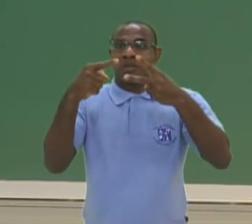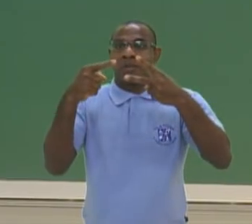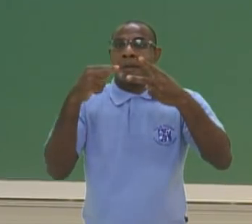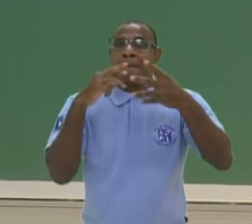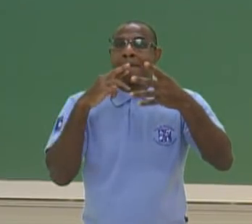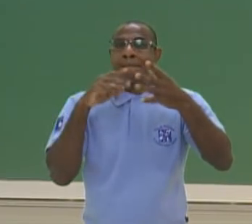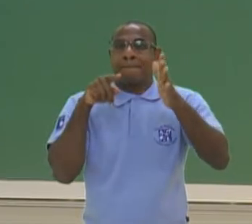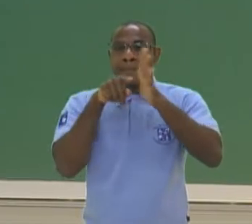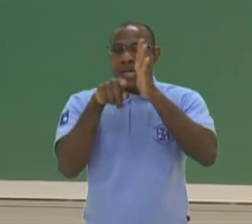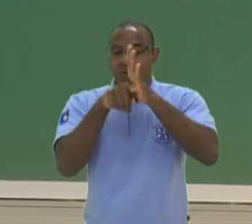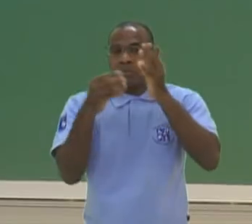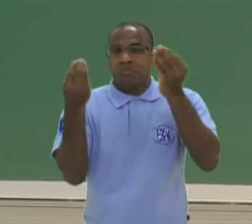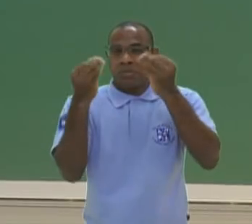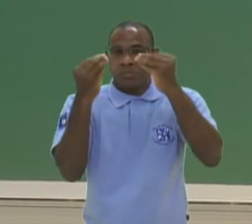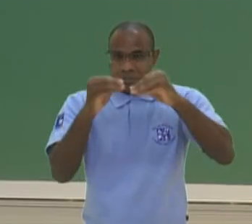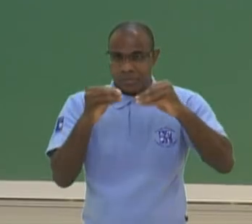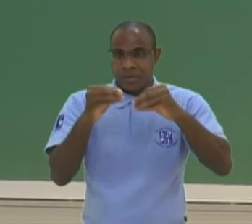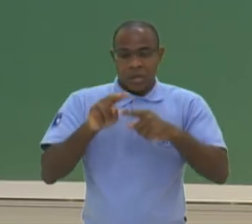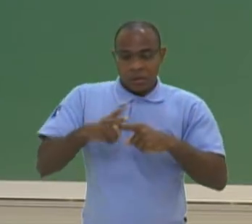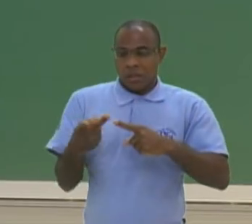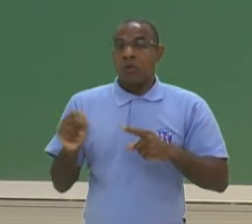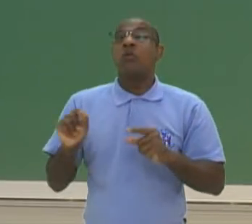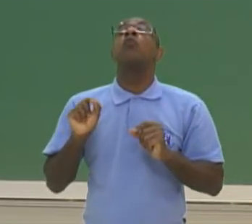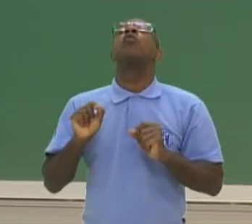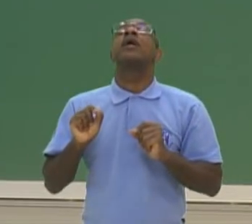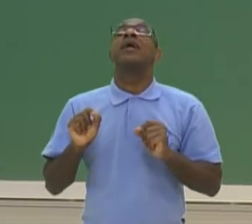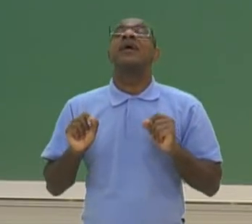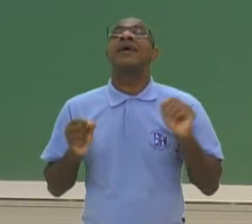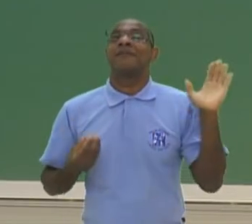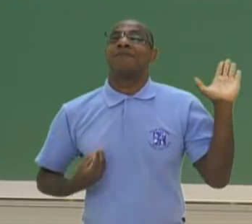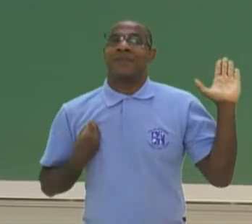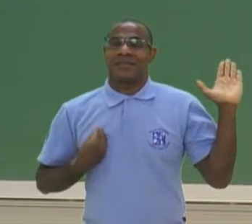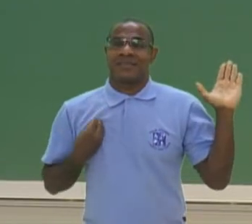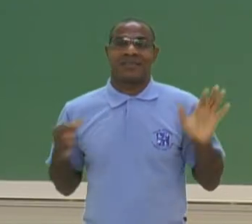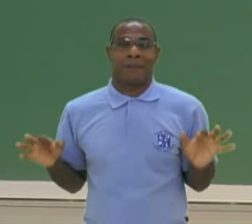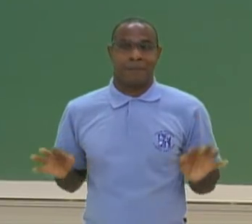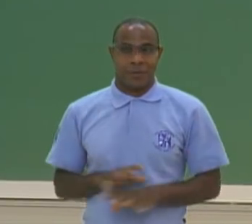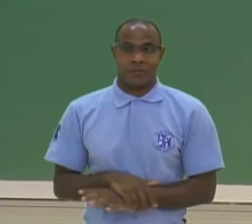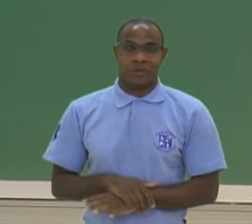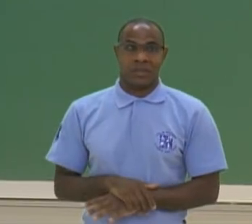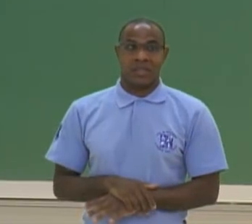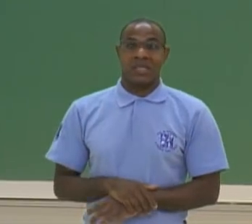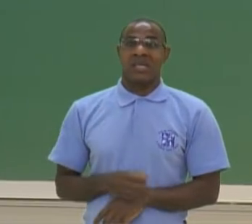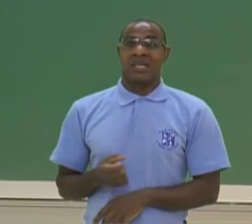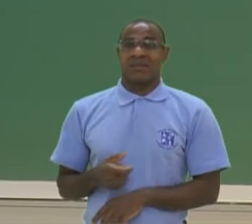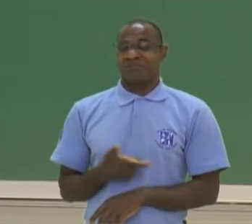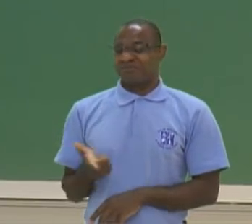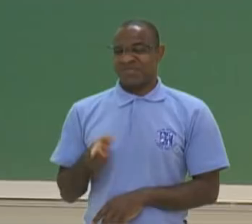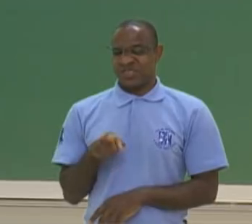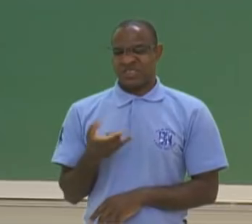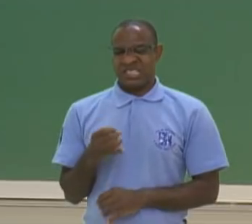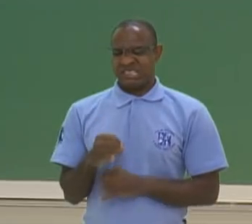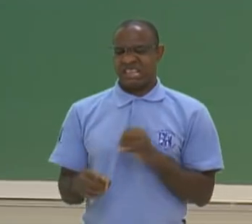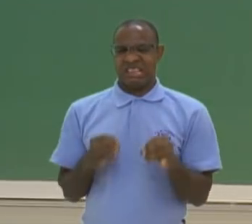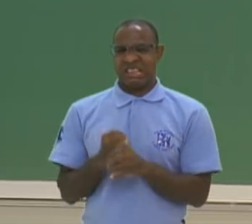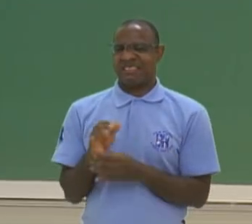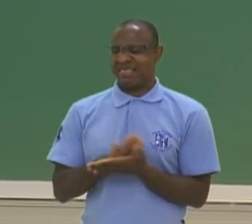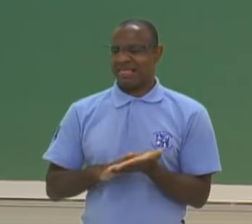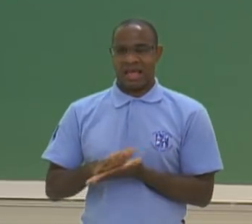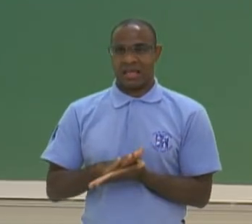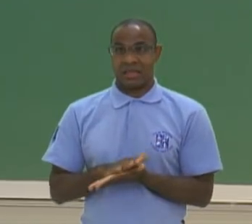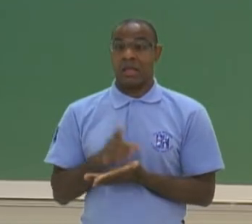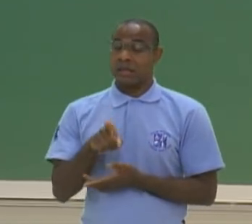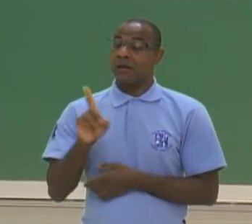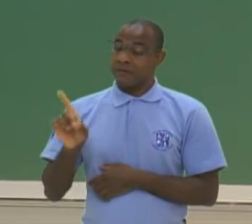você vai ter sua frequência e sua nota garantidas. Mas se você não tem acesso aos aplicativos, vá na escola e